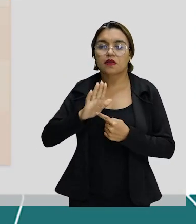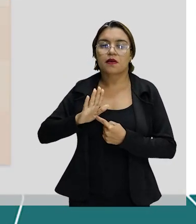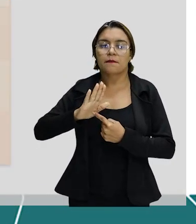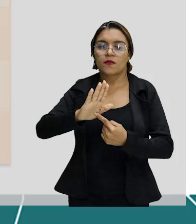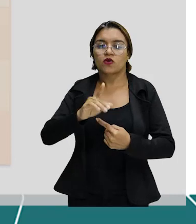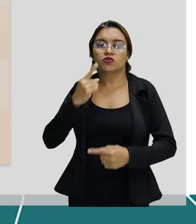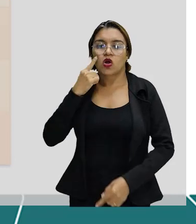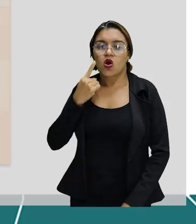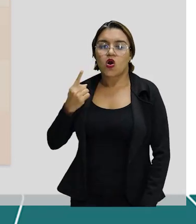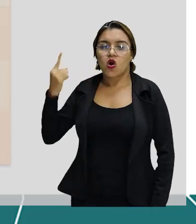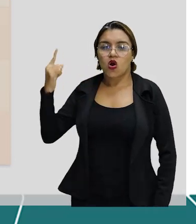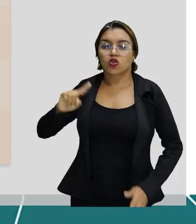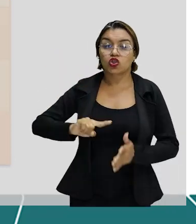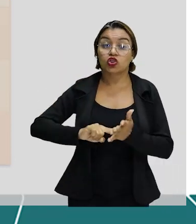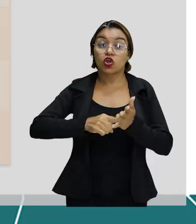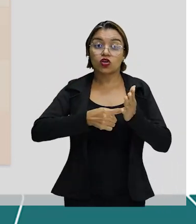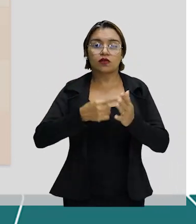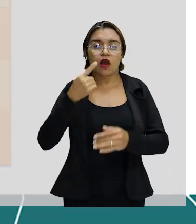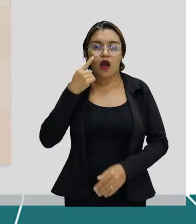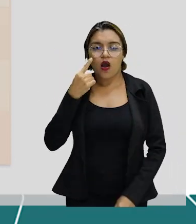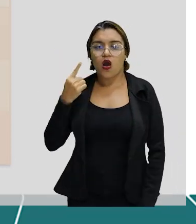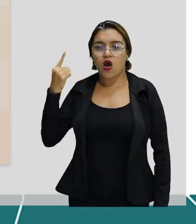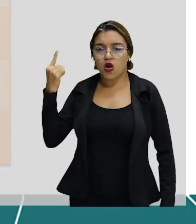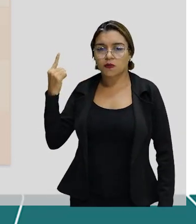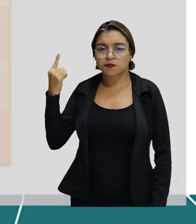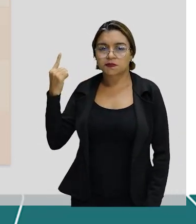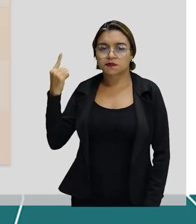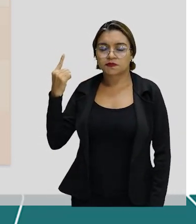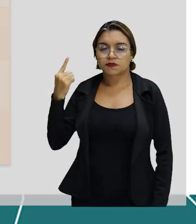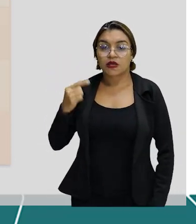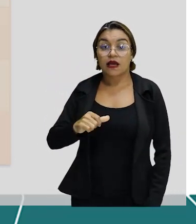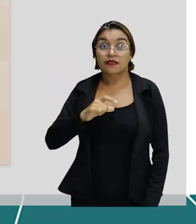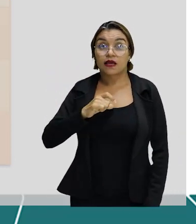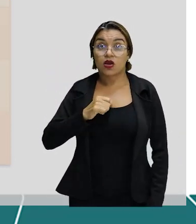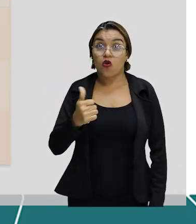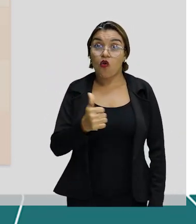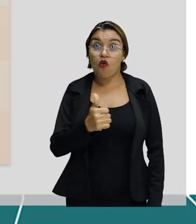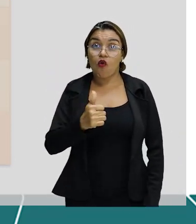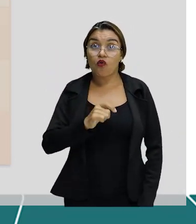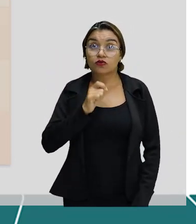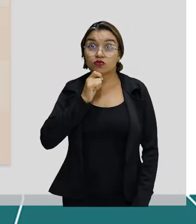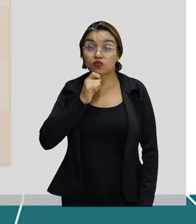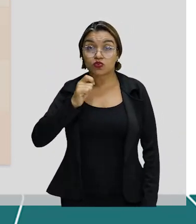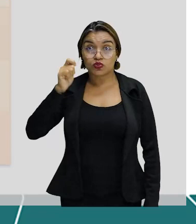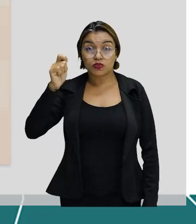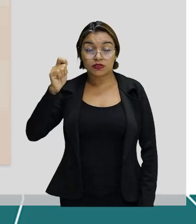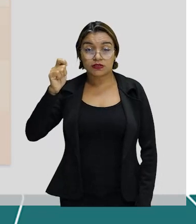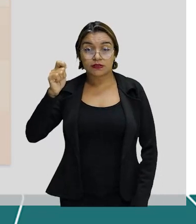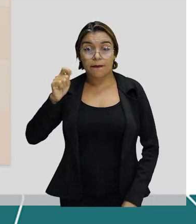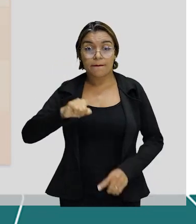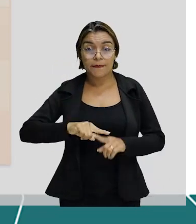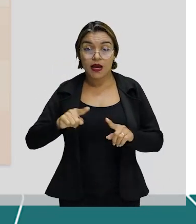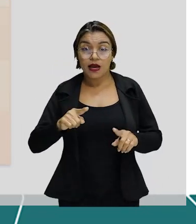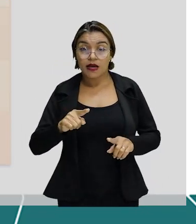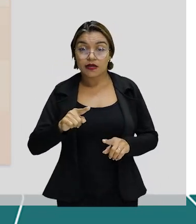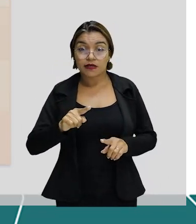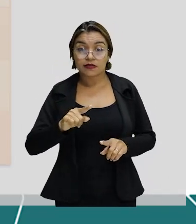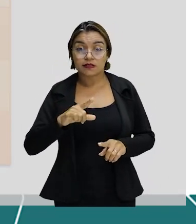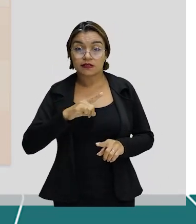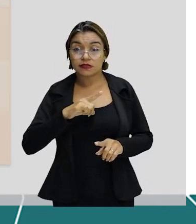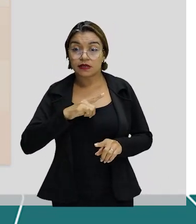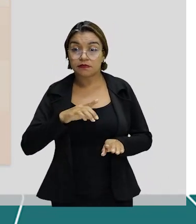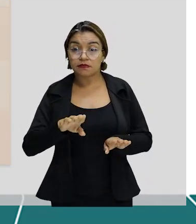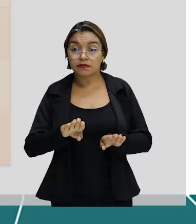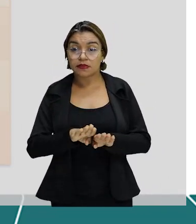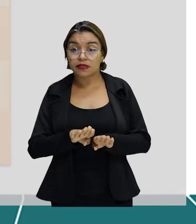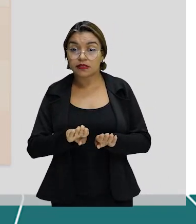11 juízes tá isso nas provas sincronizadas nas provas individuais são sete juízes trouxe aqui uma tabelinha